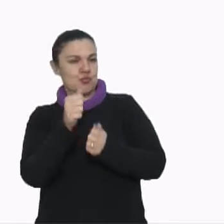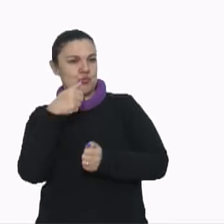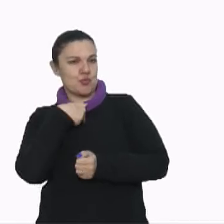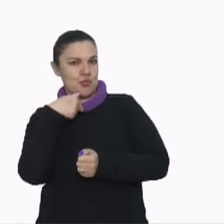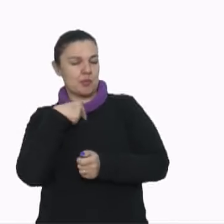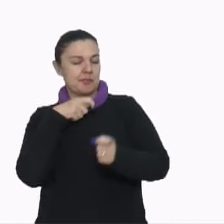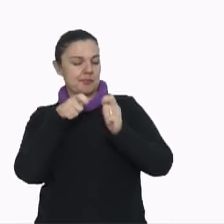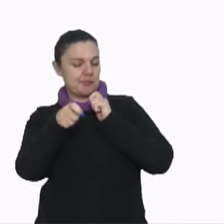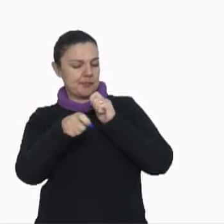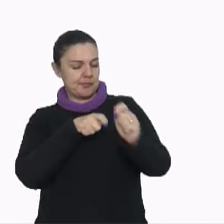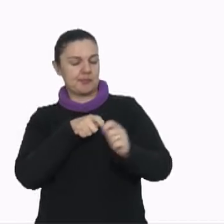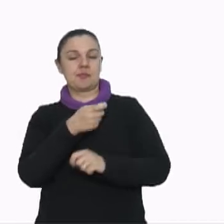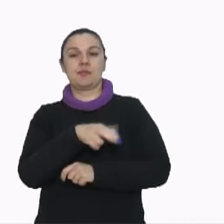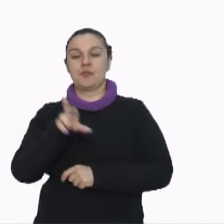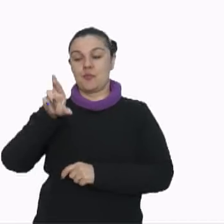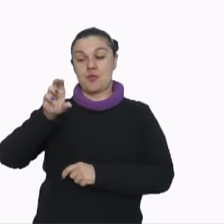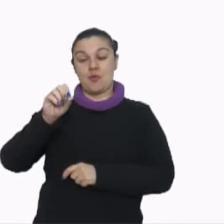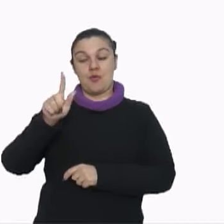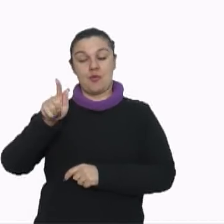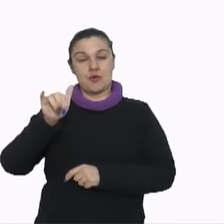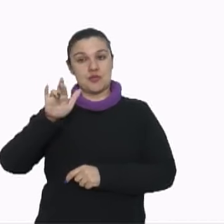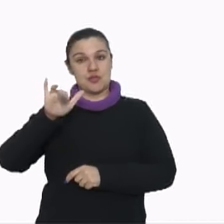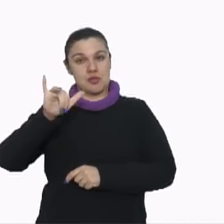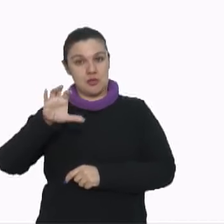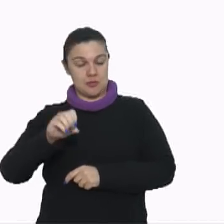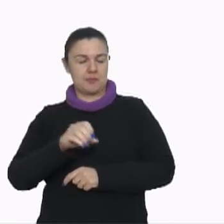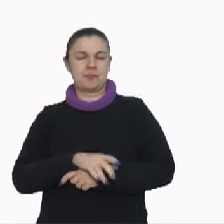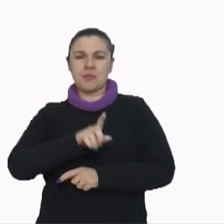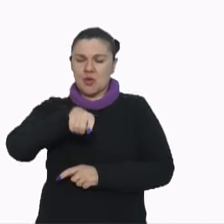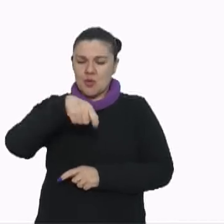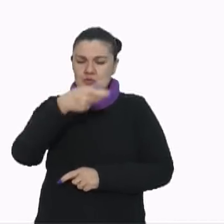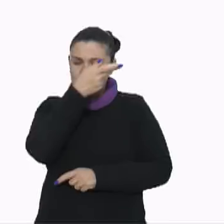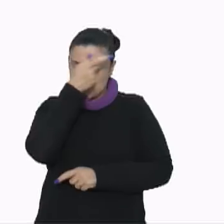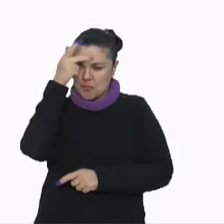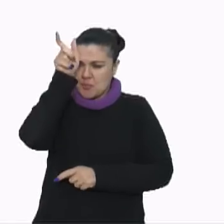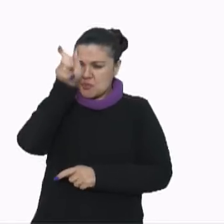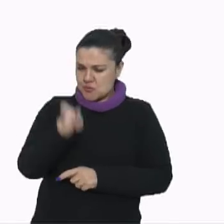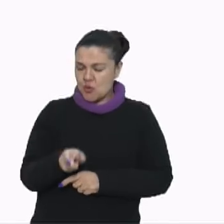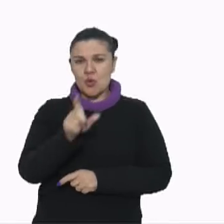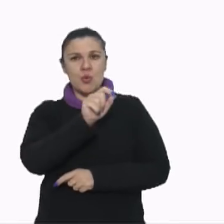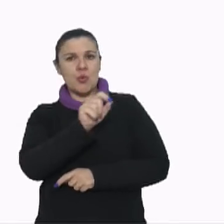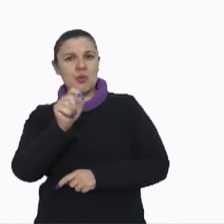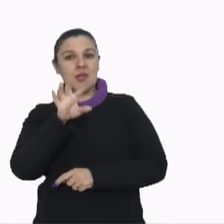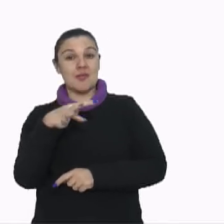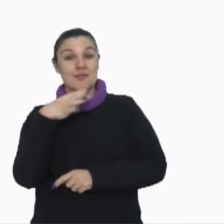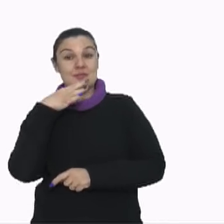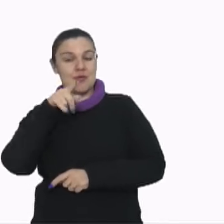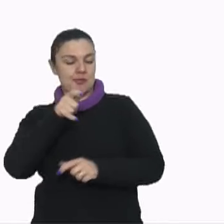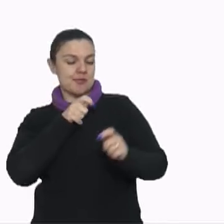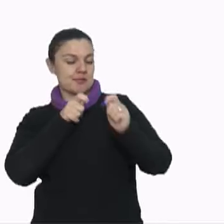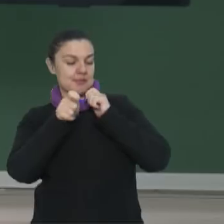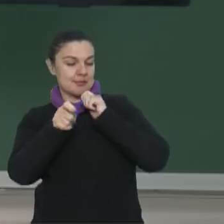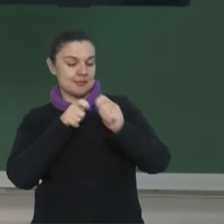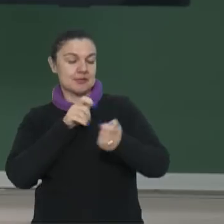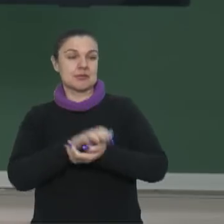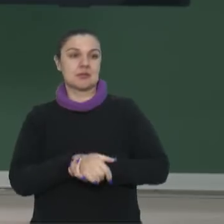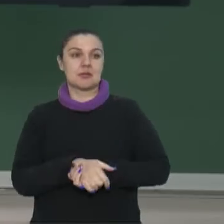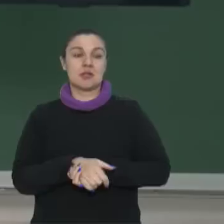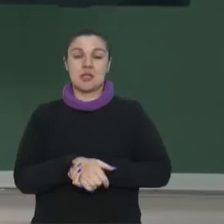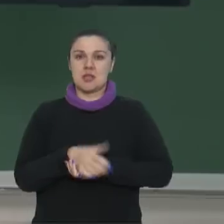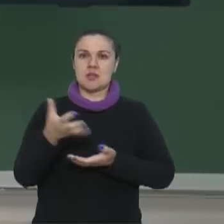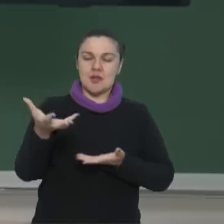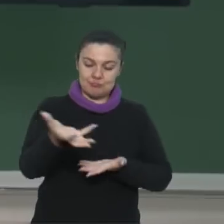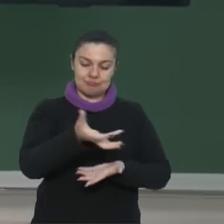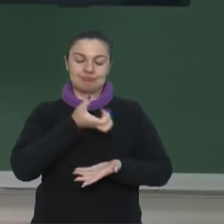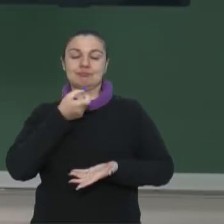essa entrevista do Rogério Borges. Sobre o artista, o que você conheceu dele por meio da entrevista? A entrevista trouxe